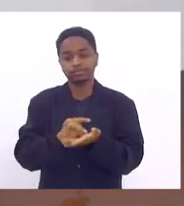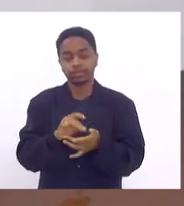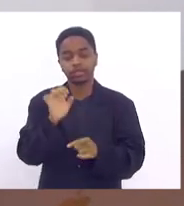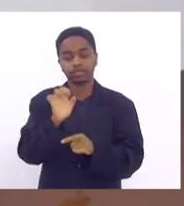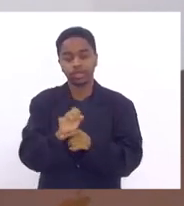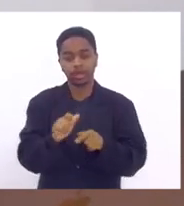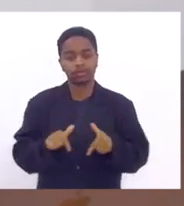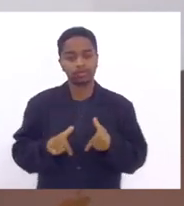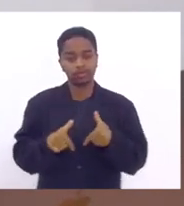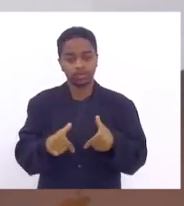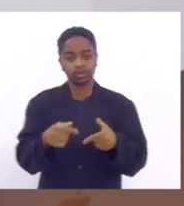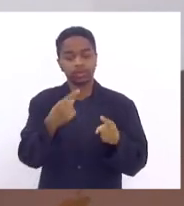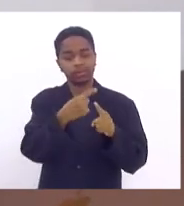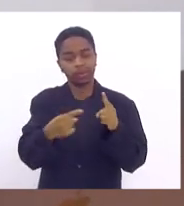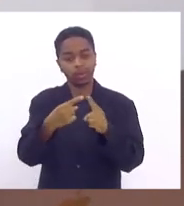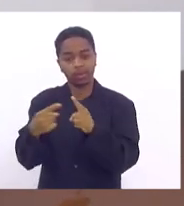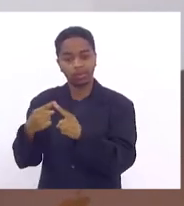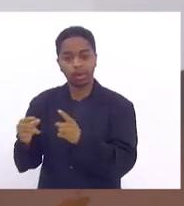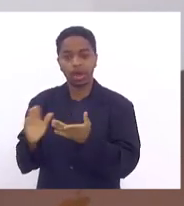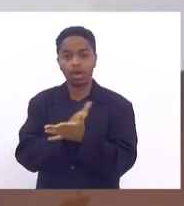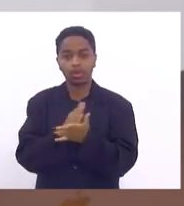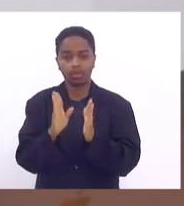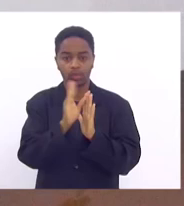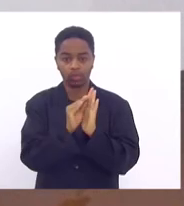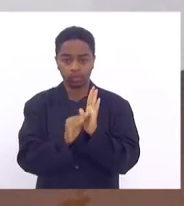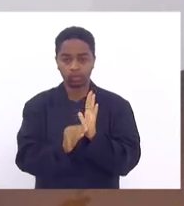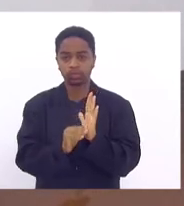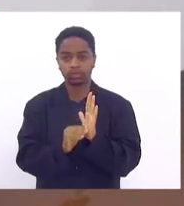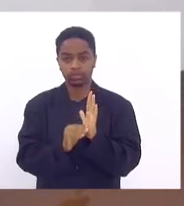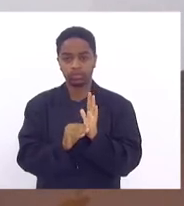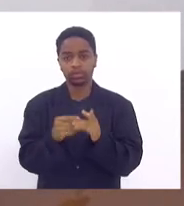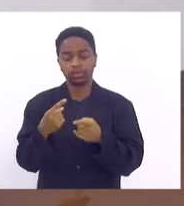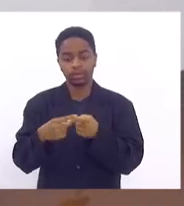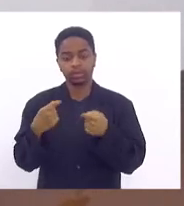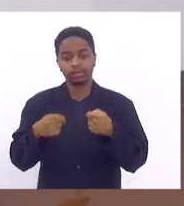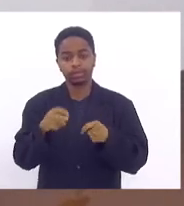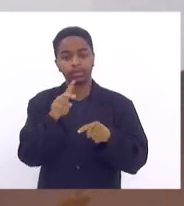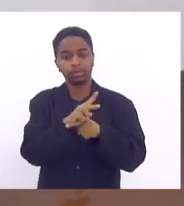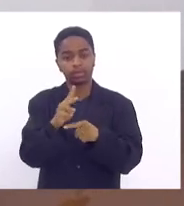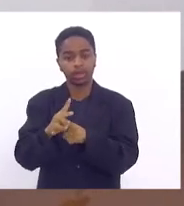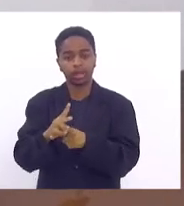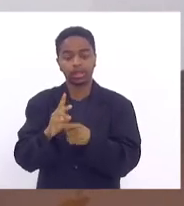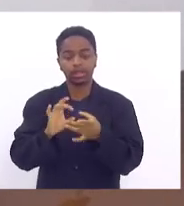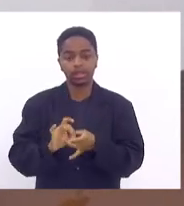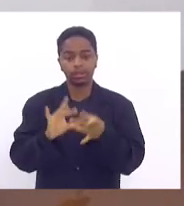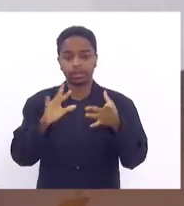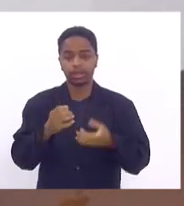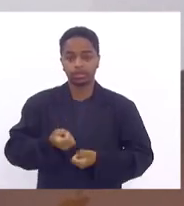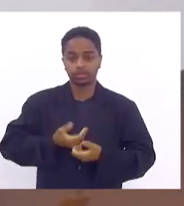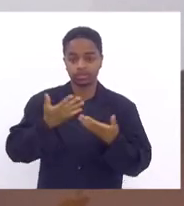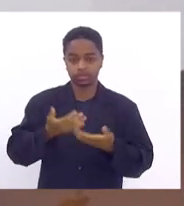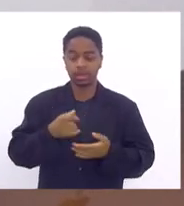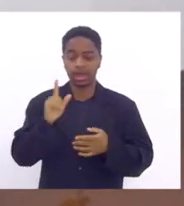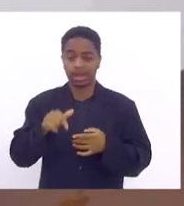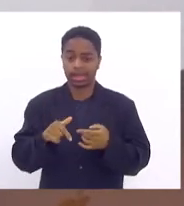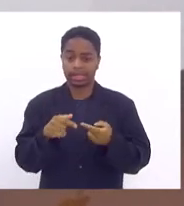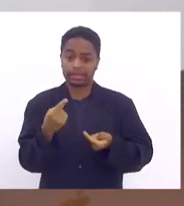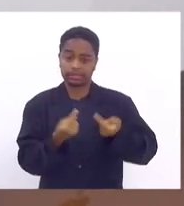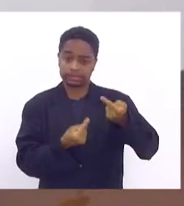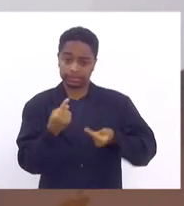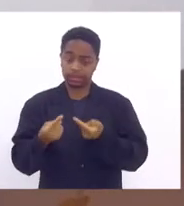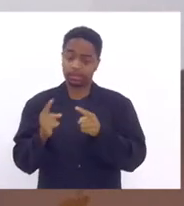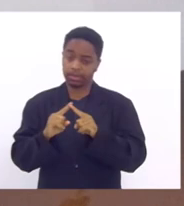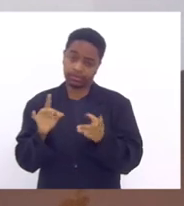intervenha restringir certos conteúdos precisamente para proteger a liberdade de expressão isso é polêmico mas é o